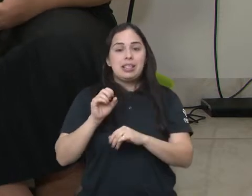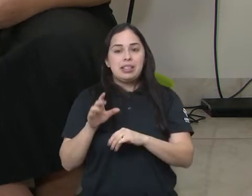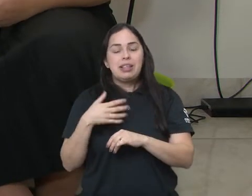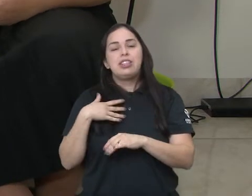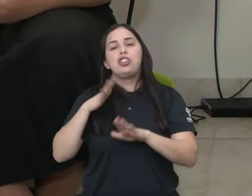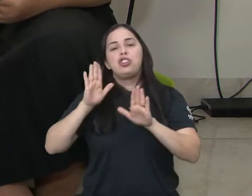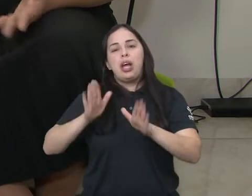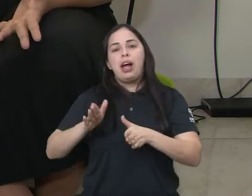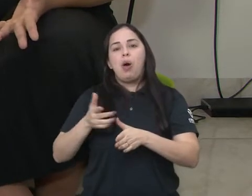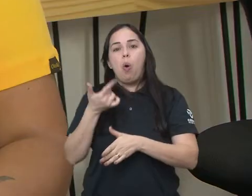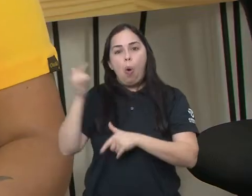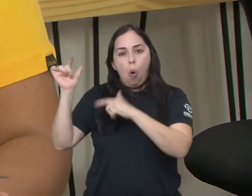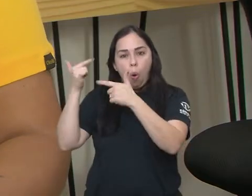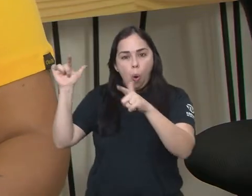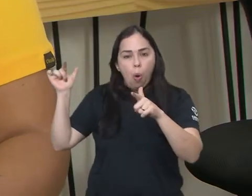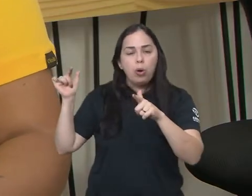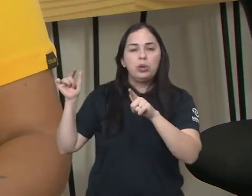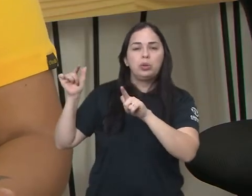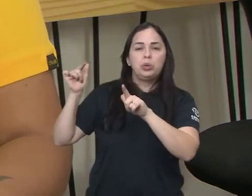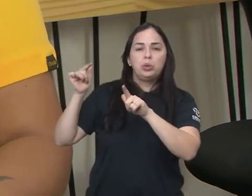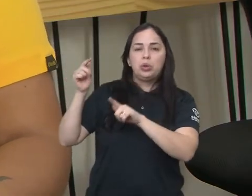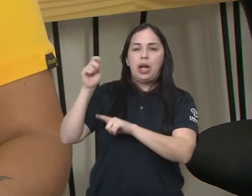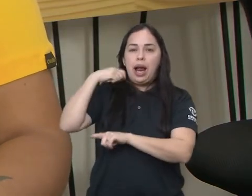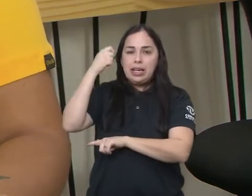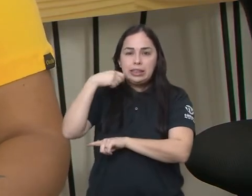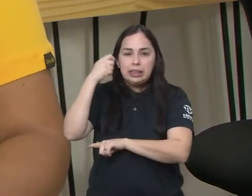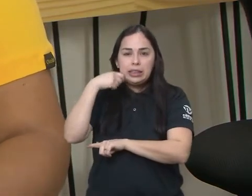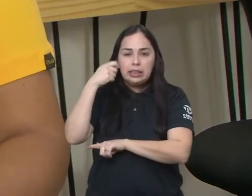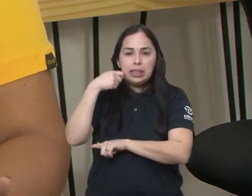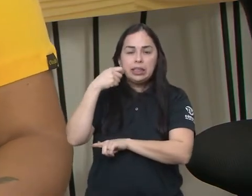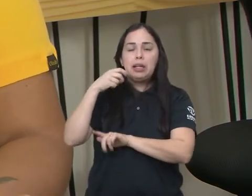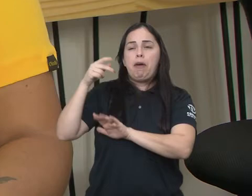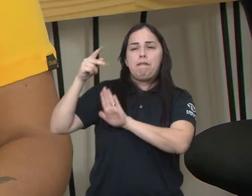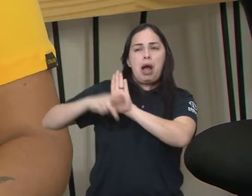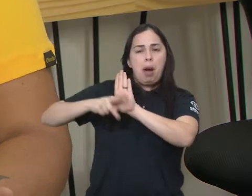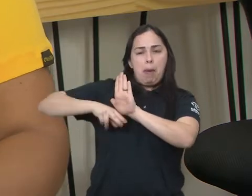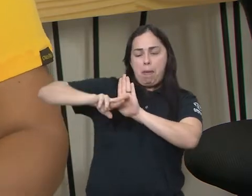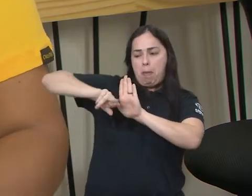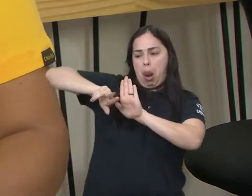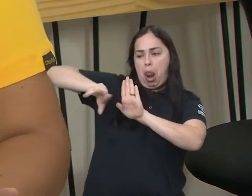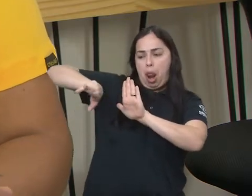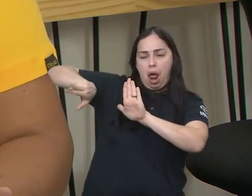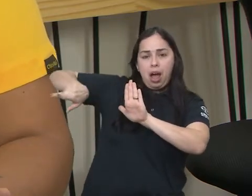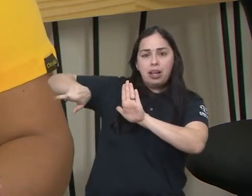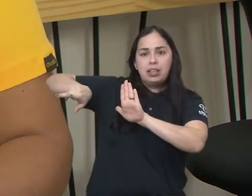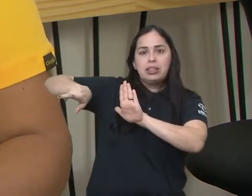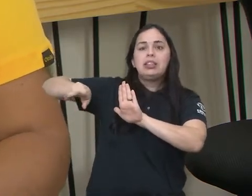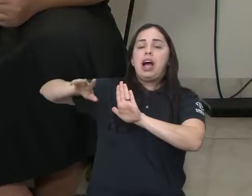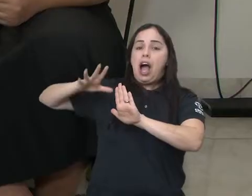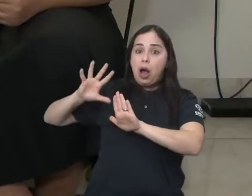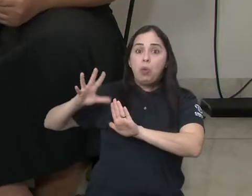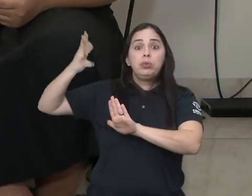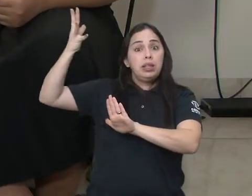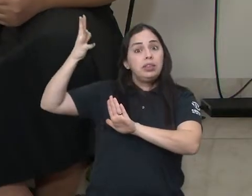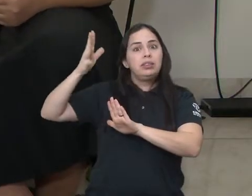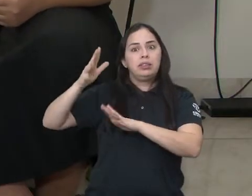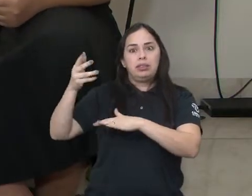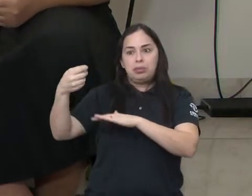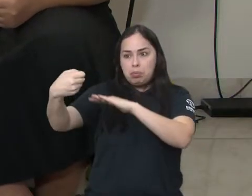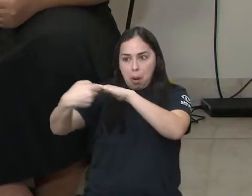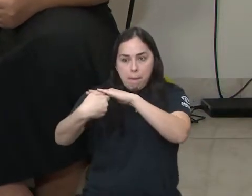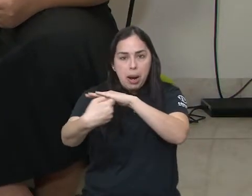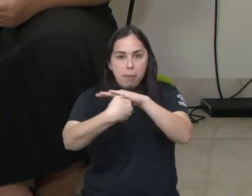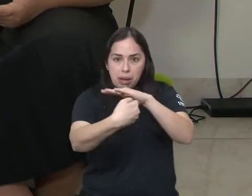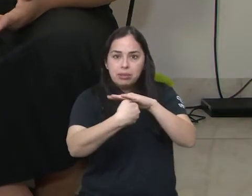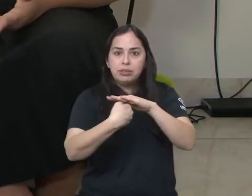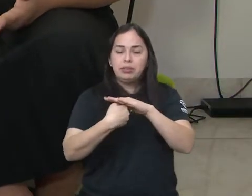isso, milhões de artistas, assim, de projetos, na verdade, milhões de projetos não aconteceriam. Porque não tá